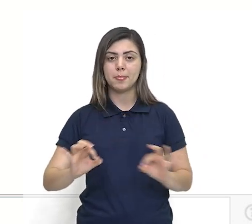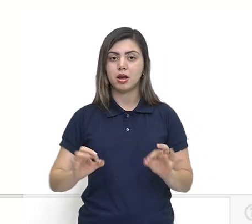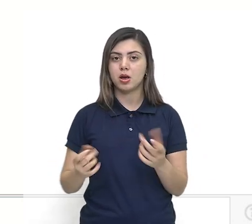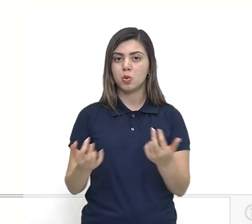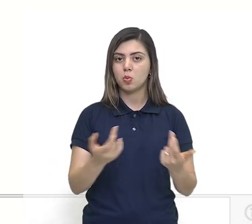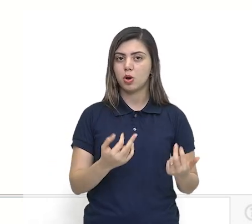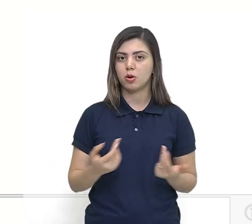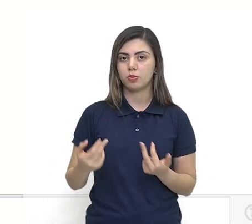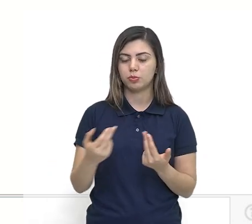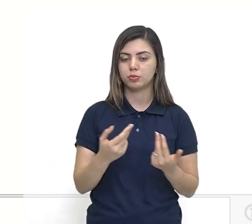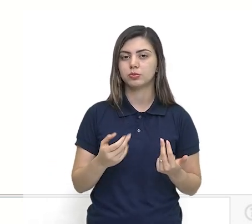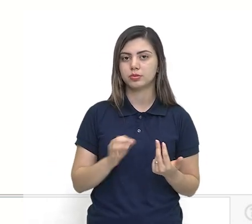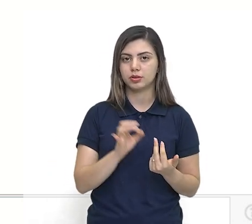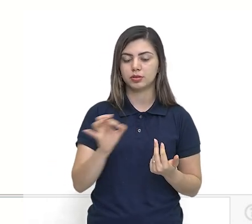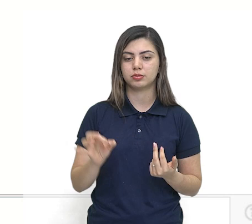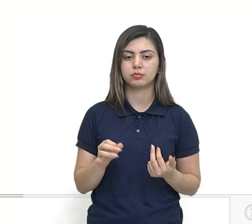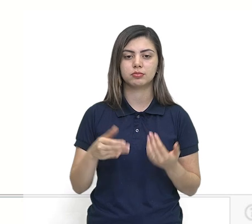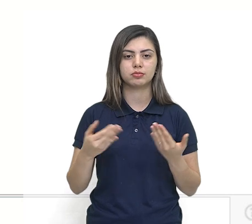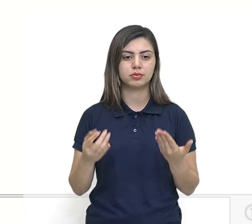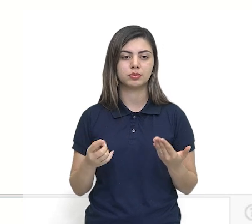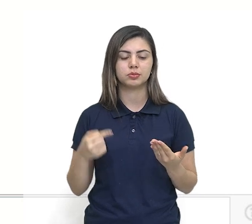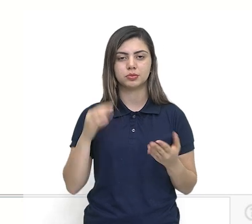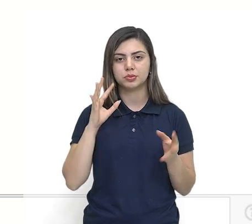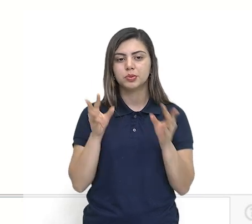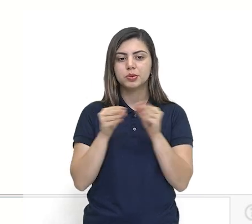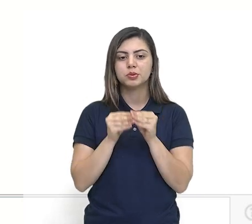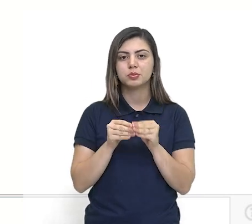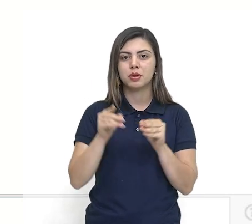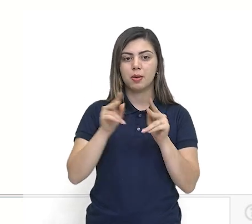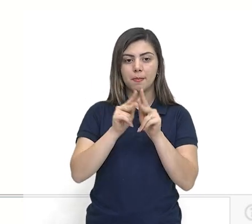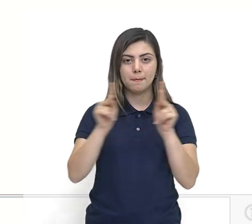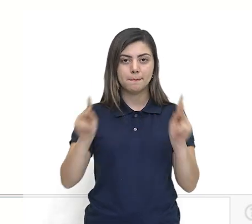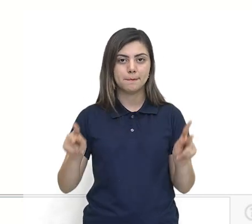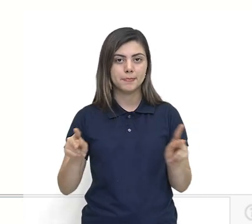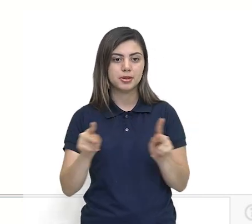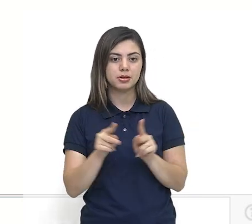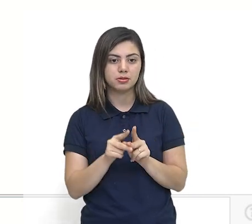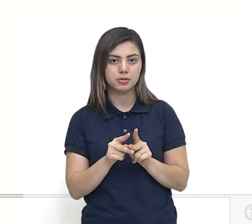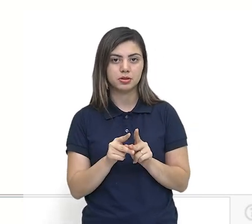o que é o perímetro? O perímetro nada mais é que o número de lados